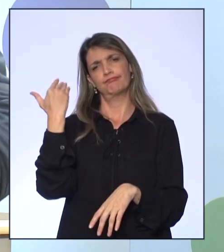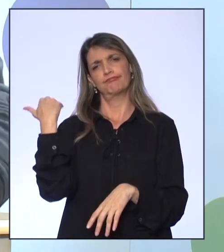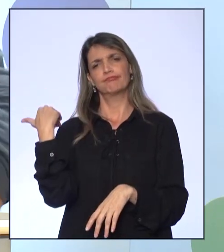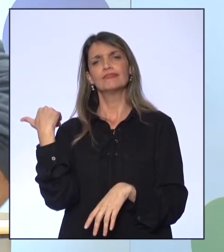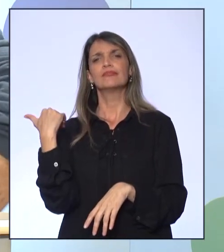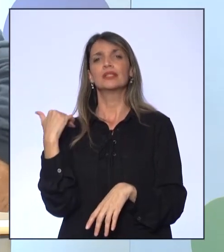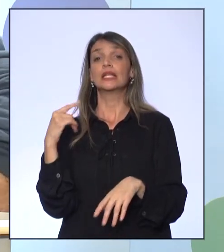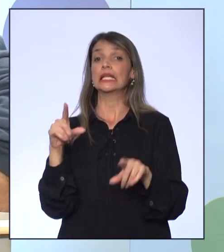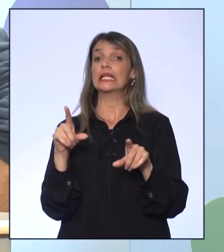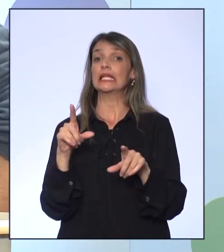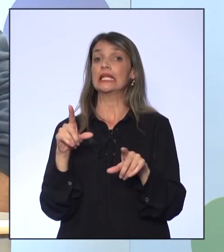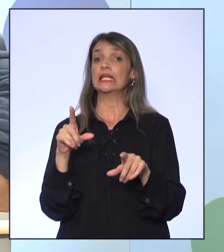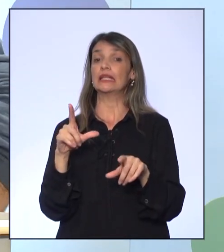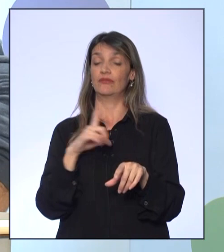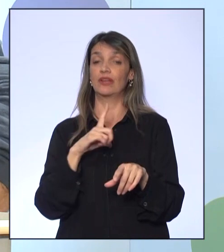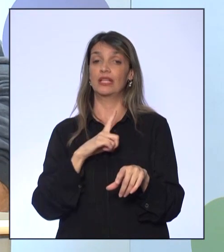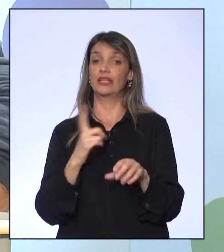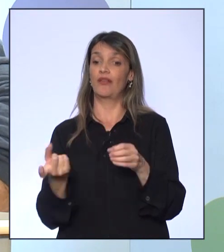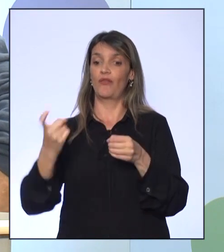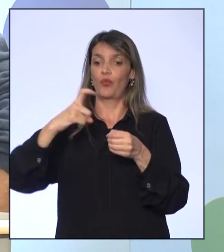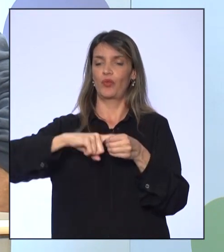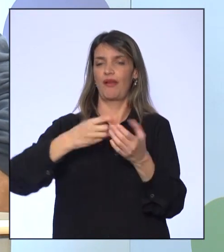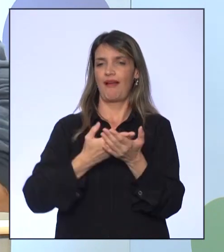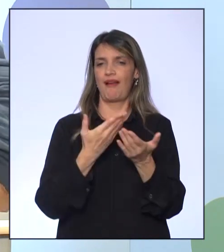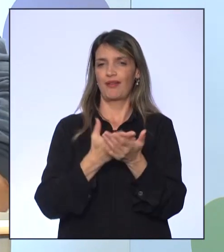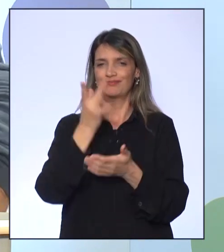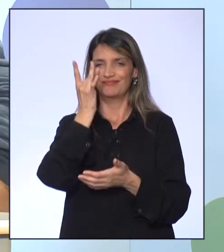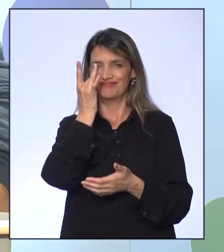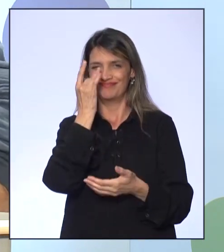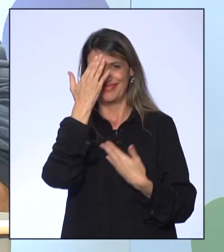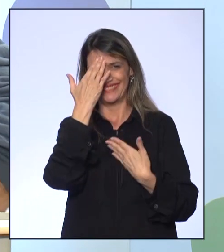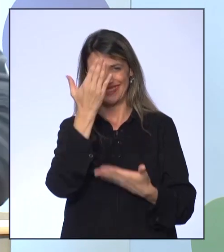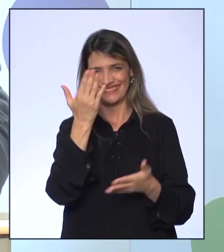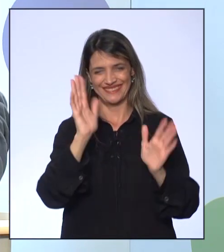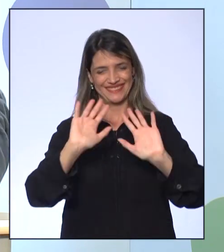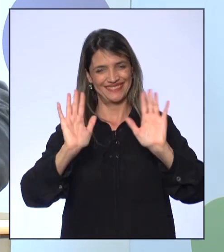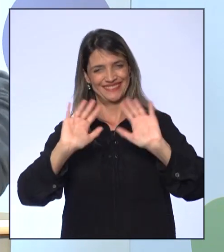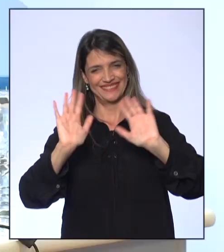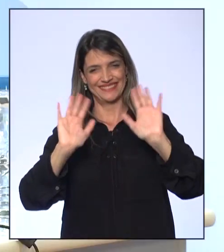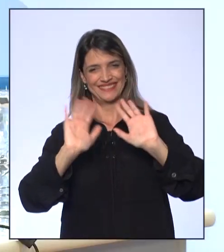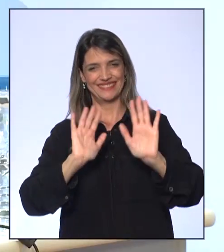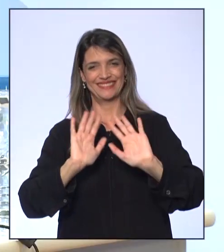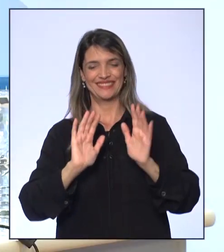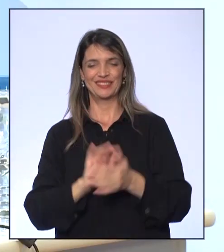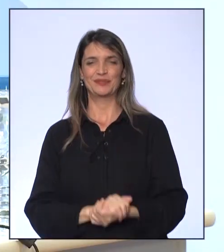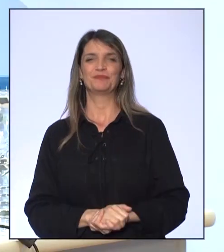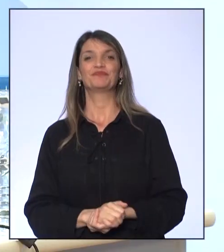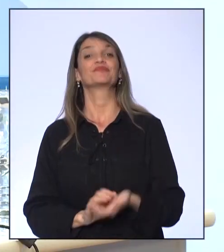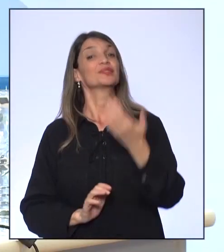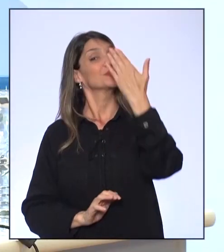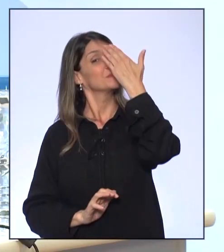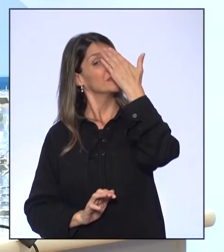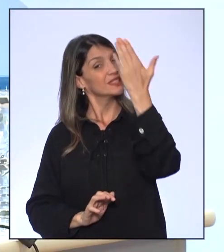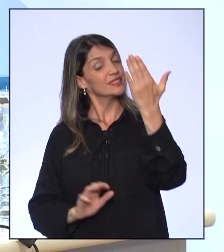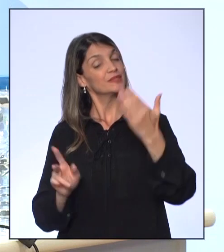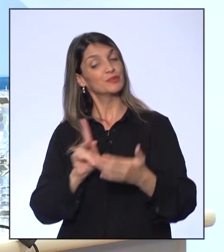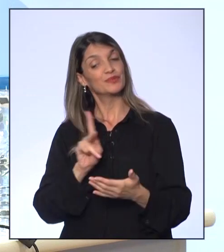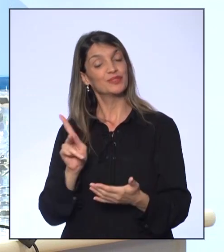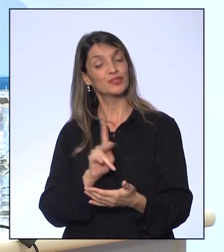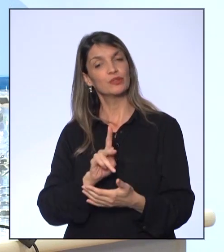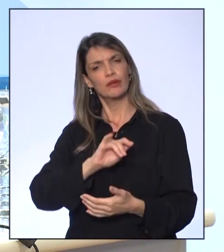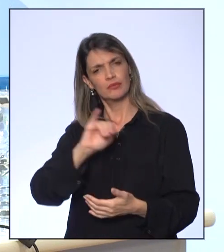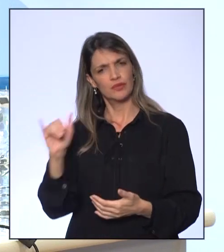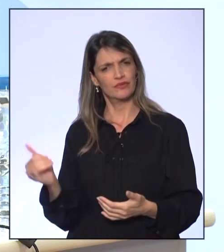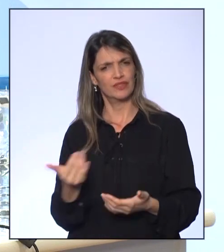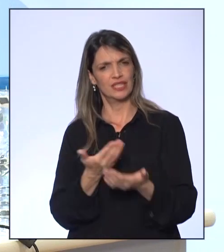ter aí durante a volta aí das aulas. Obrigado e até a próxima, professora. Muito bem, obrigada, professor. Aproveite